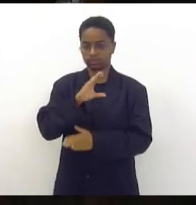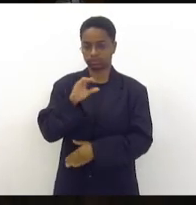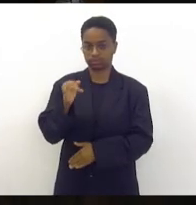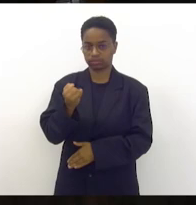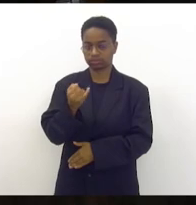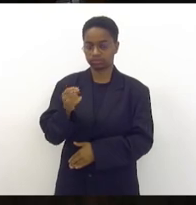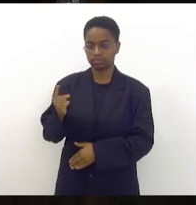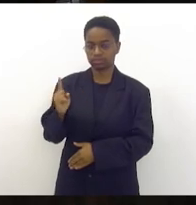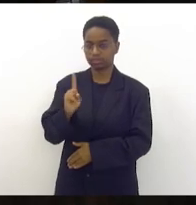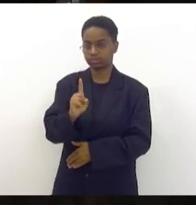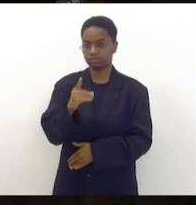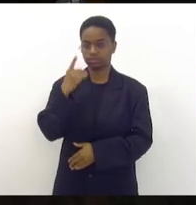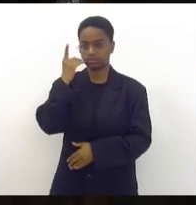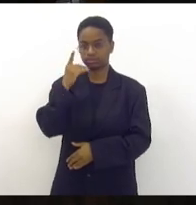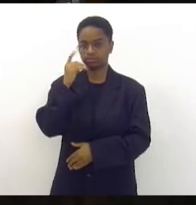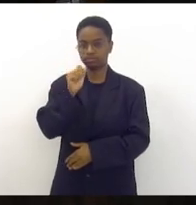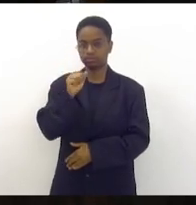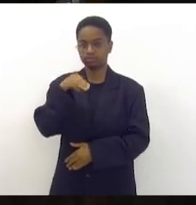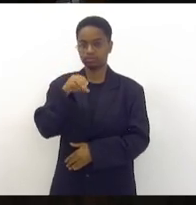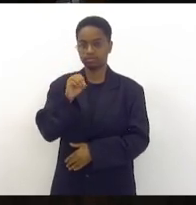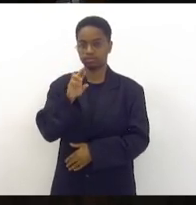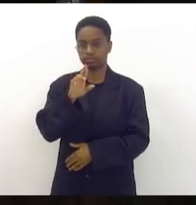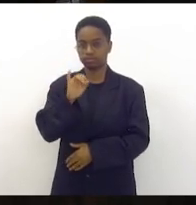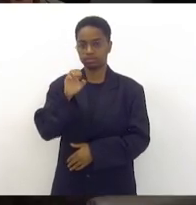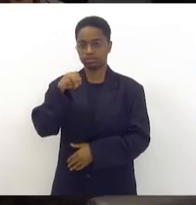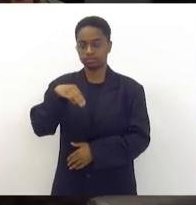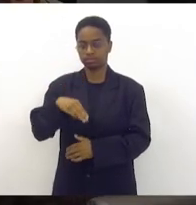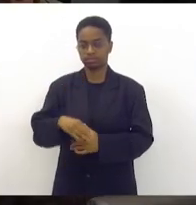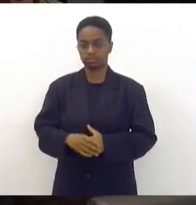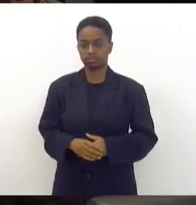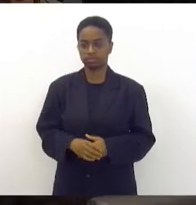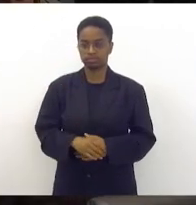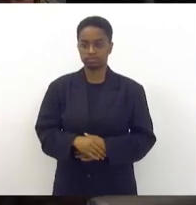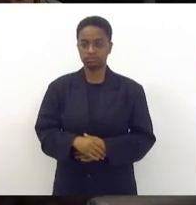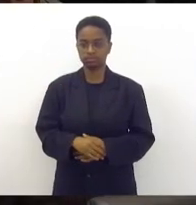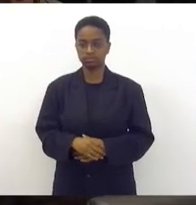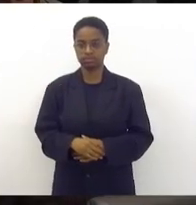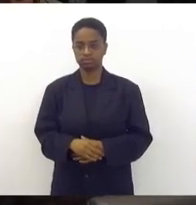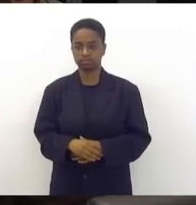e Justiça, nosso nobre deputado Rodrigo Amorim.